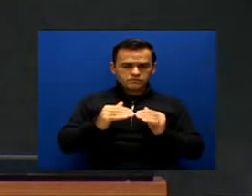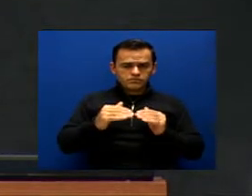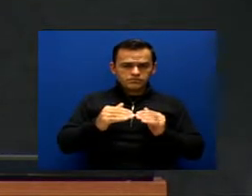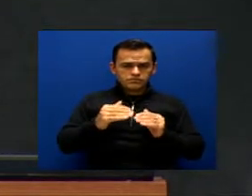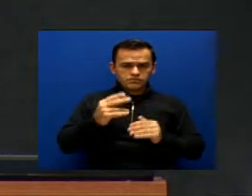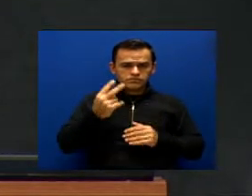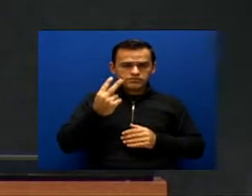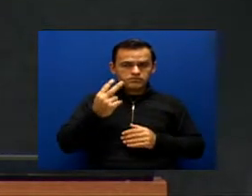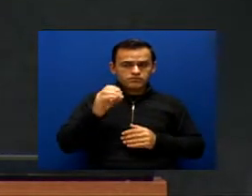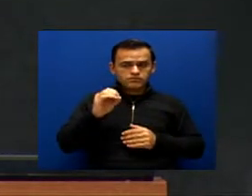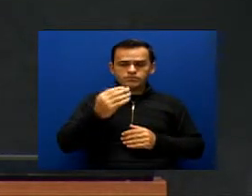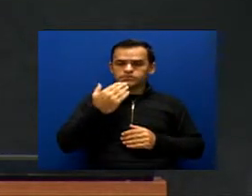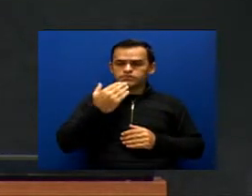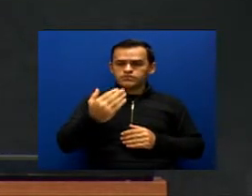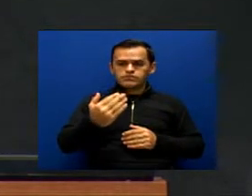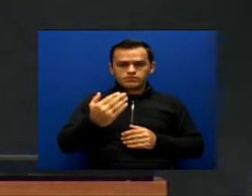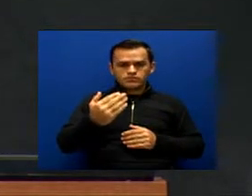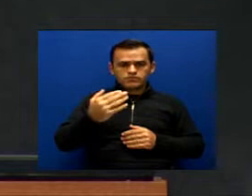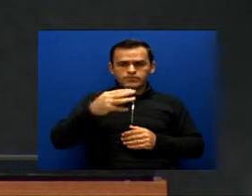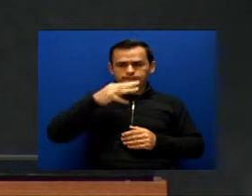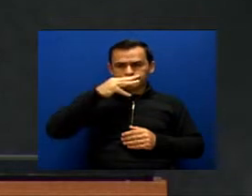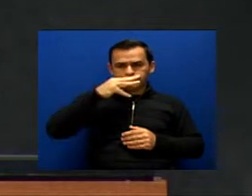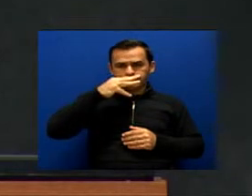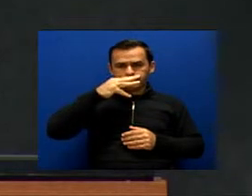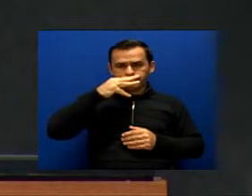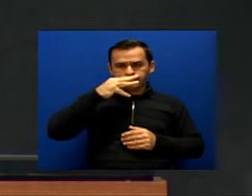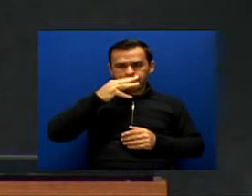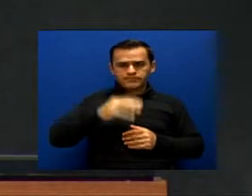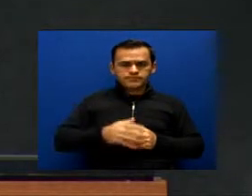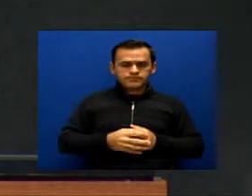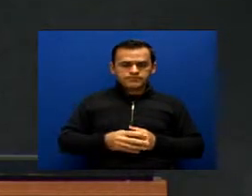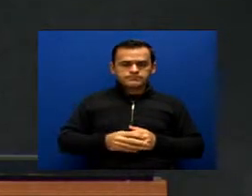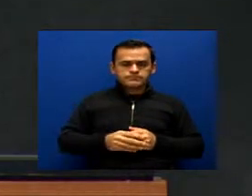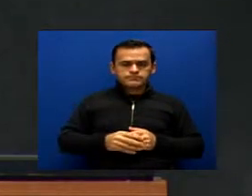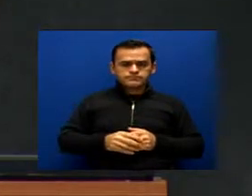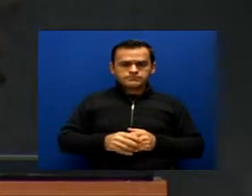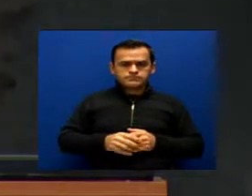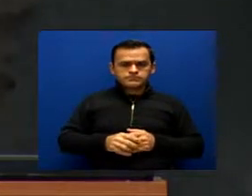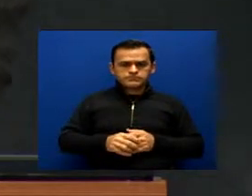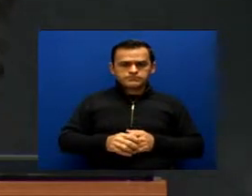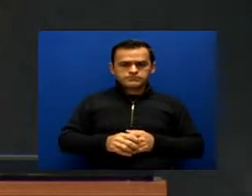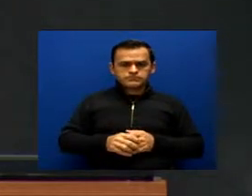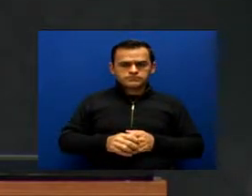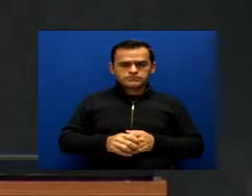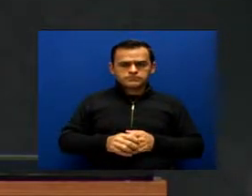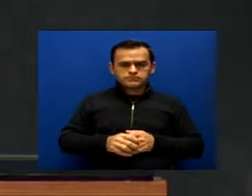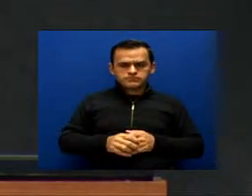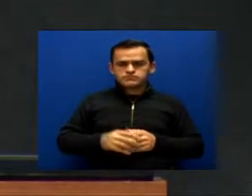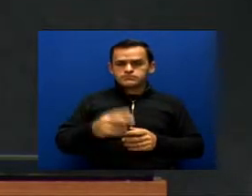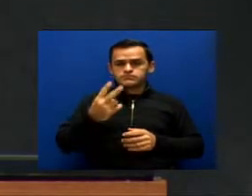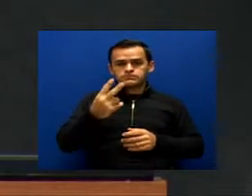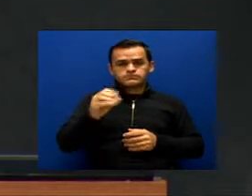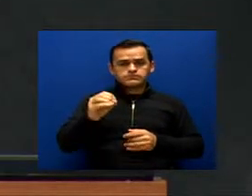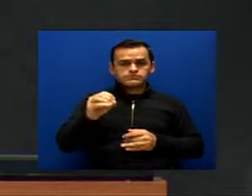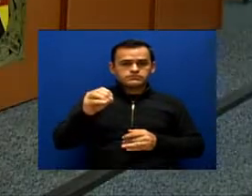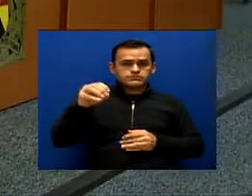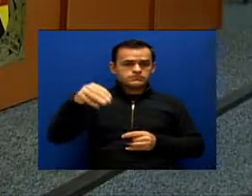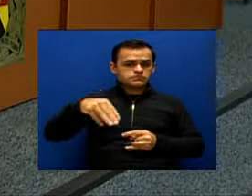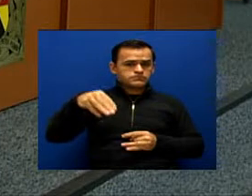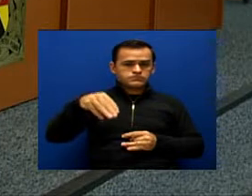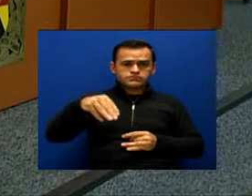20 minutos está pedindo o vereador Martinez. Hein? O menor tempo é o que